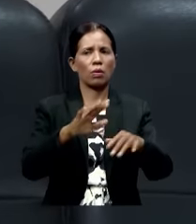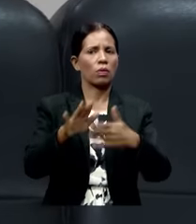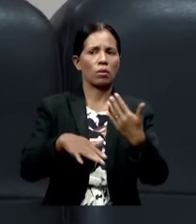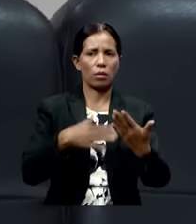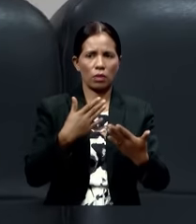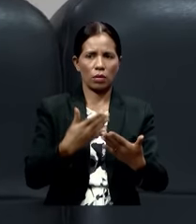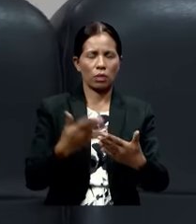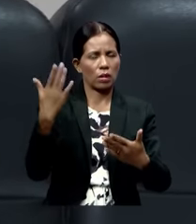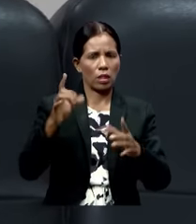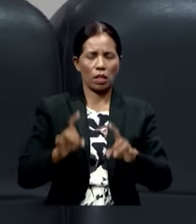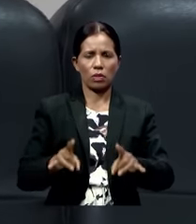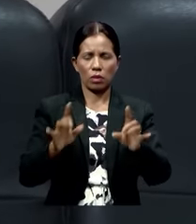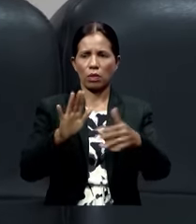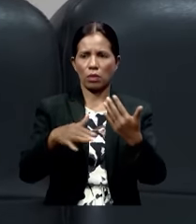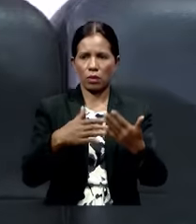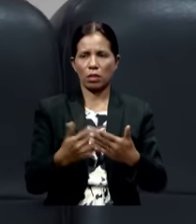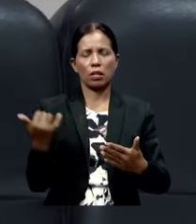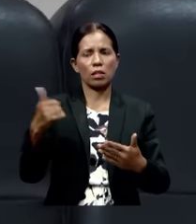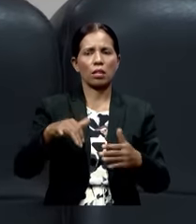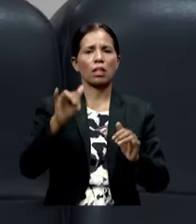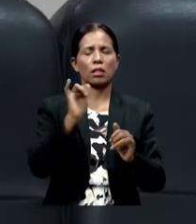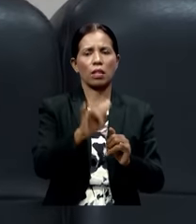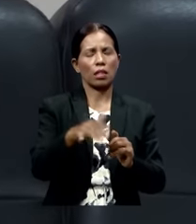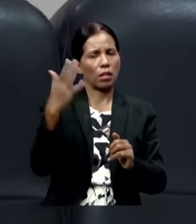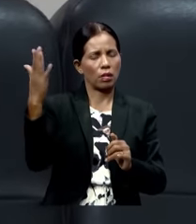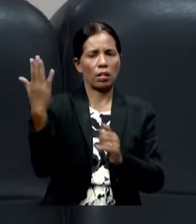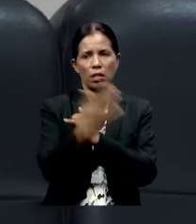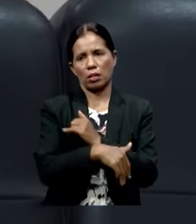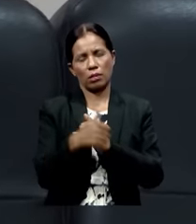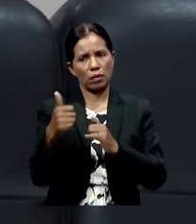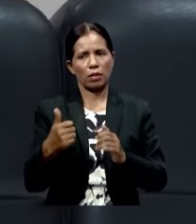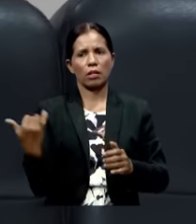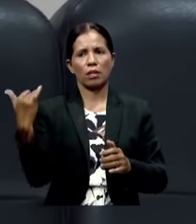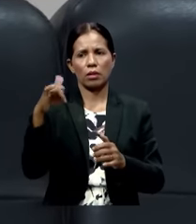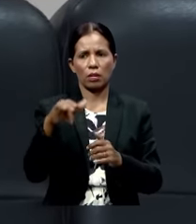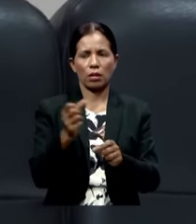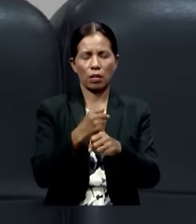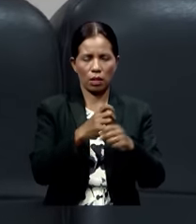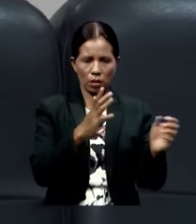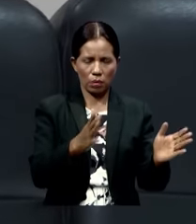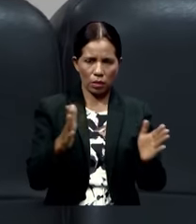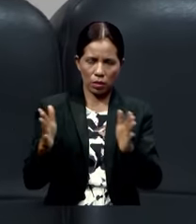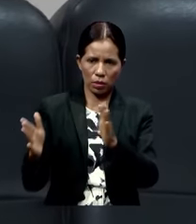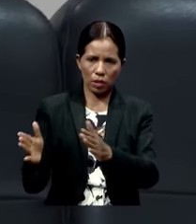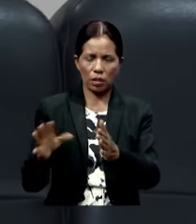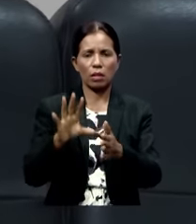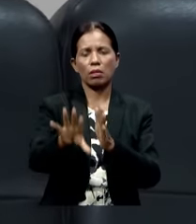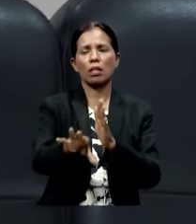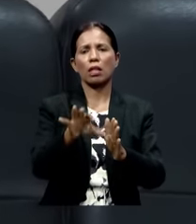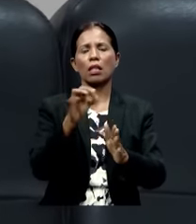é Austrália hoto sira here no balo o balo ia na São Silo então sira mak halo processo screening né processo screening